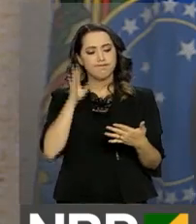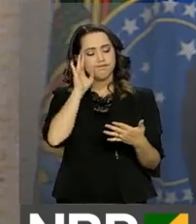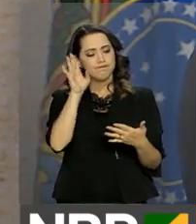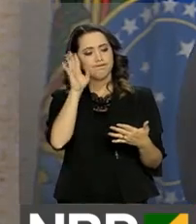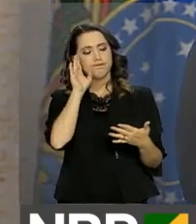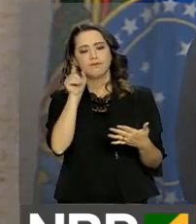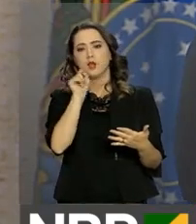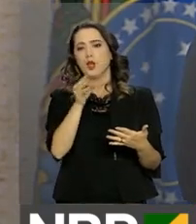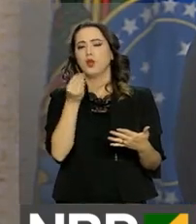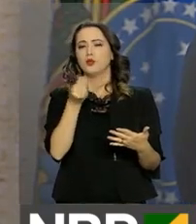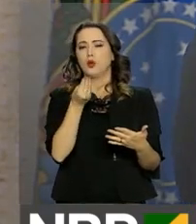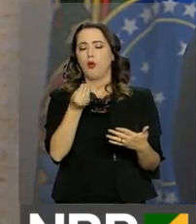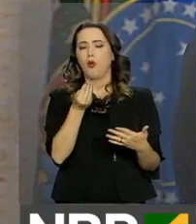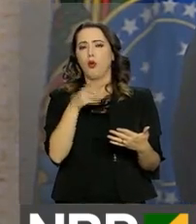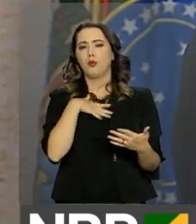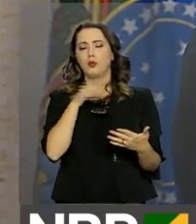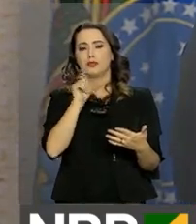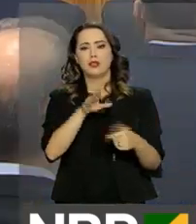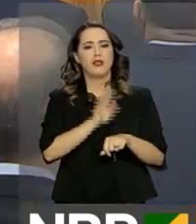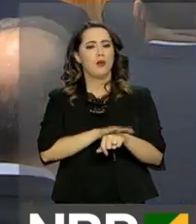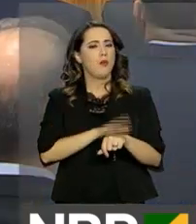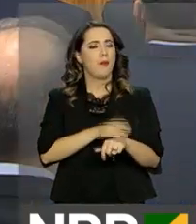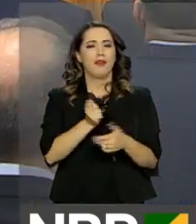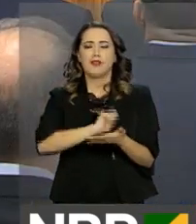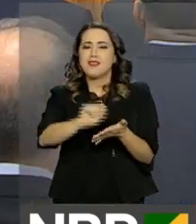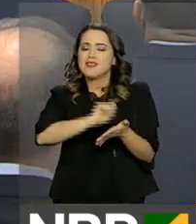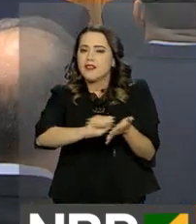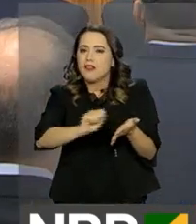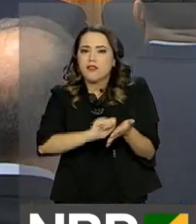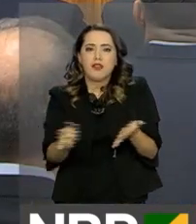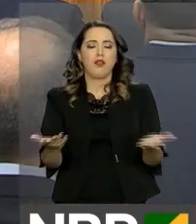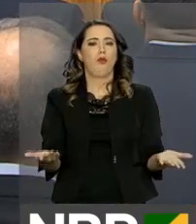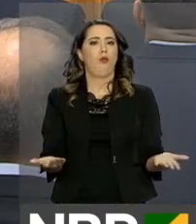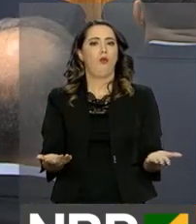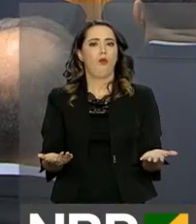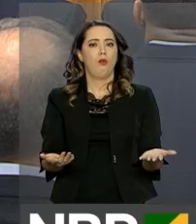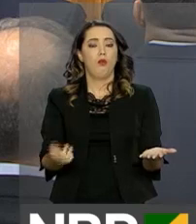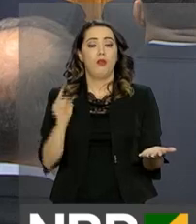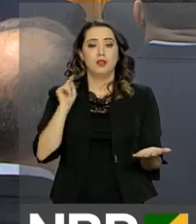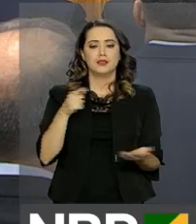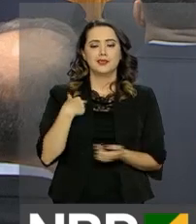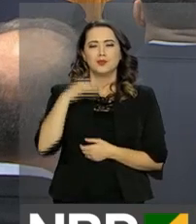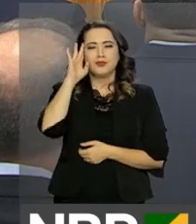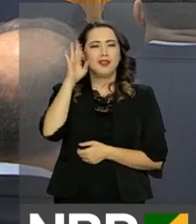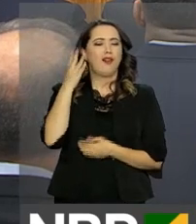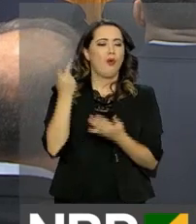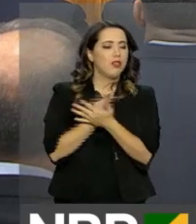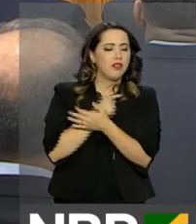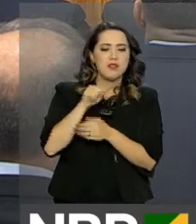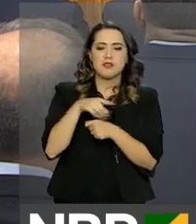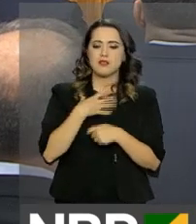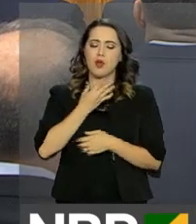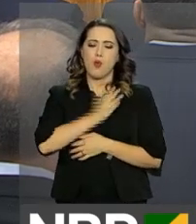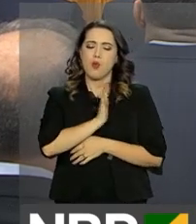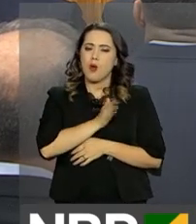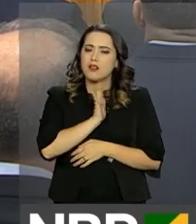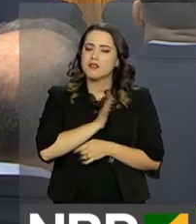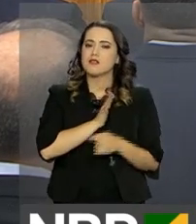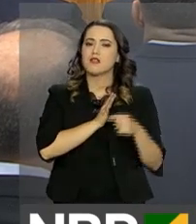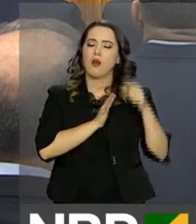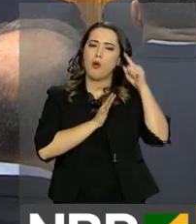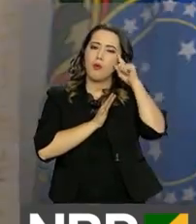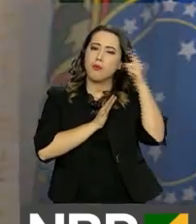eu fiquei imaginando aquele momento em que ele escreveu essa carta, né? O que que passava pelo seu coração, pelo